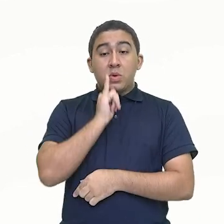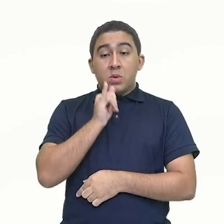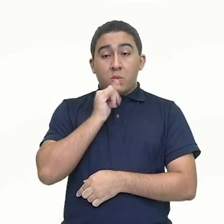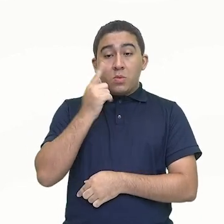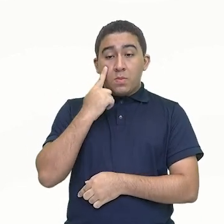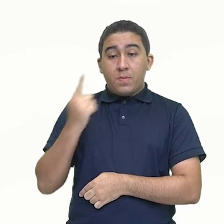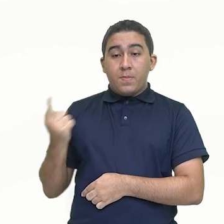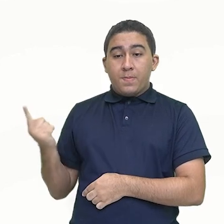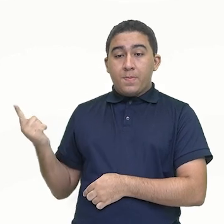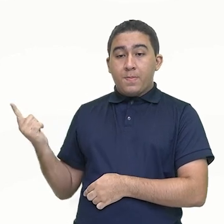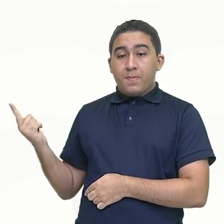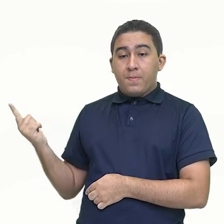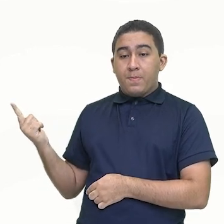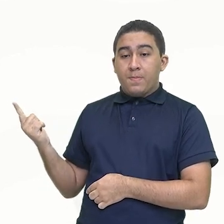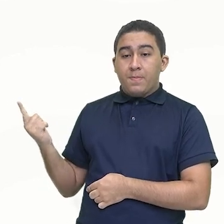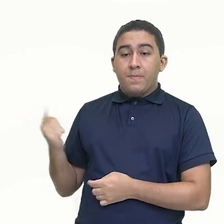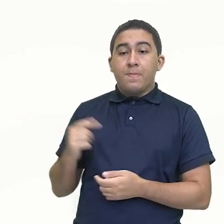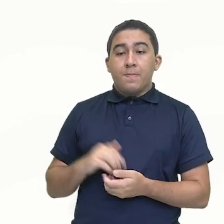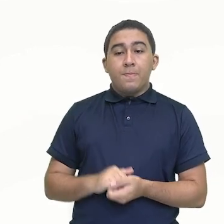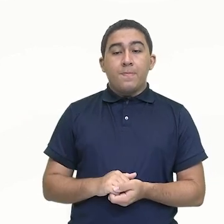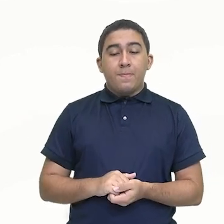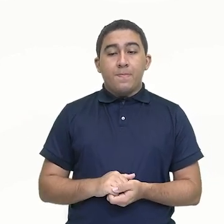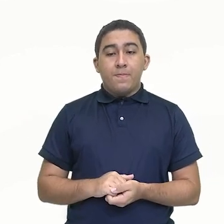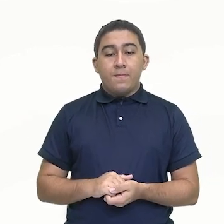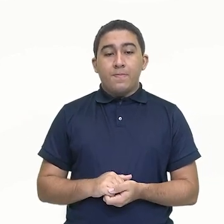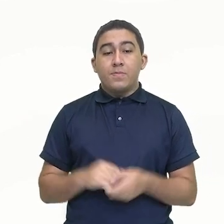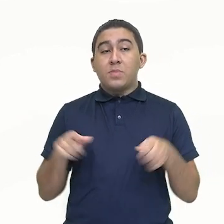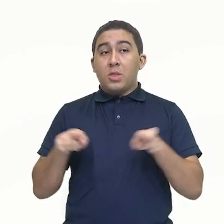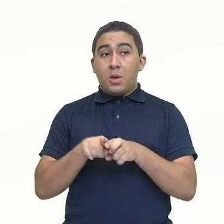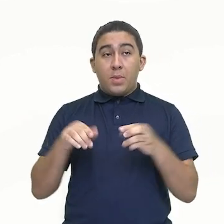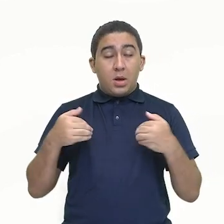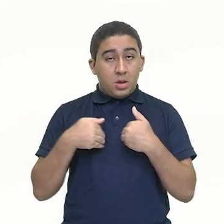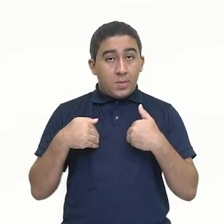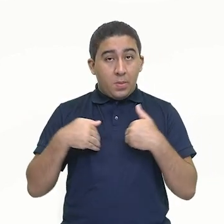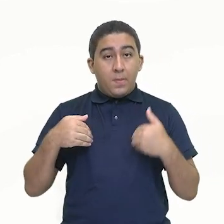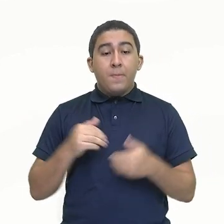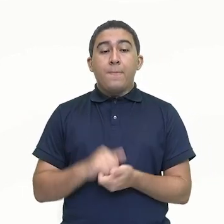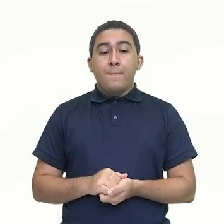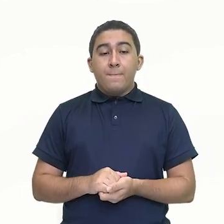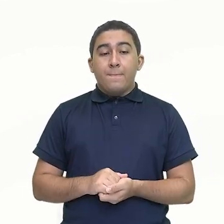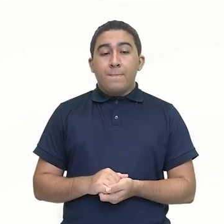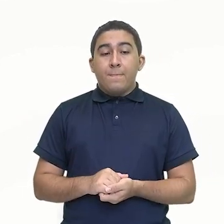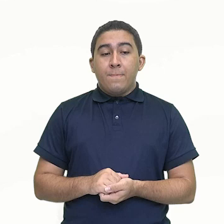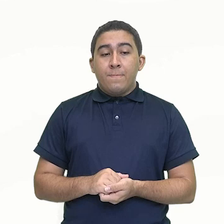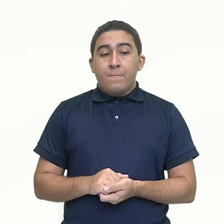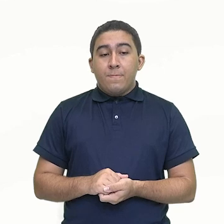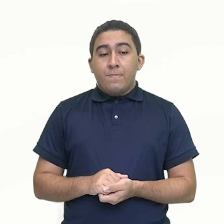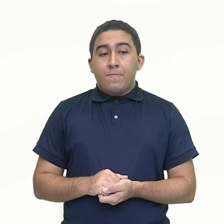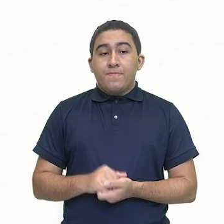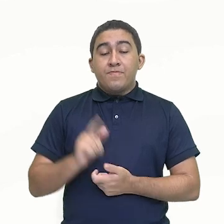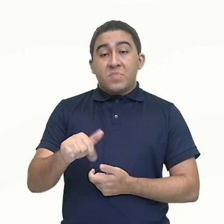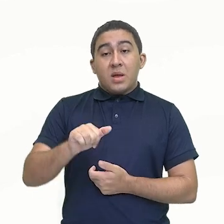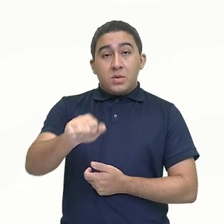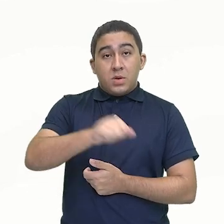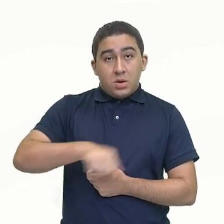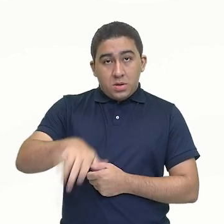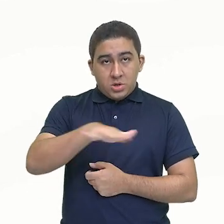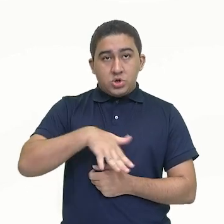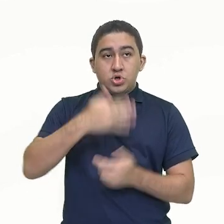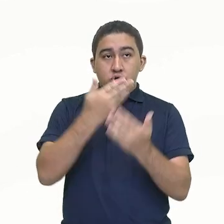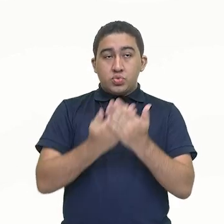as plantas e também animais. E aí, essa área de estudo